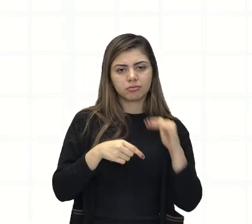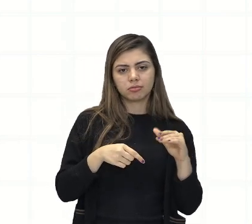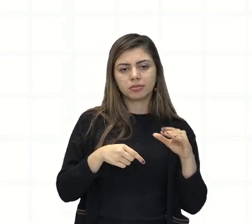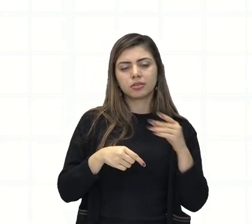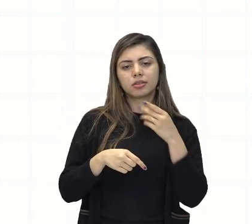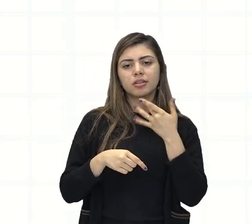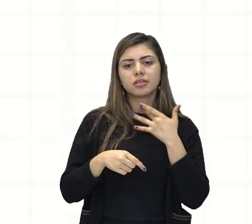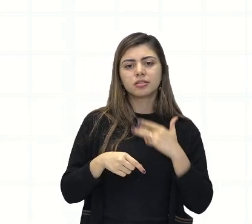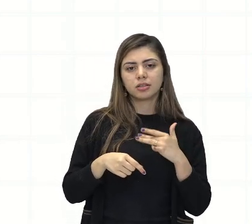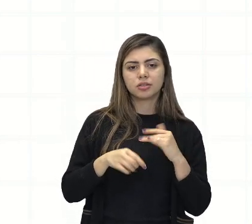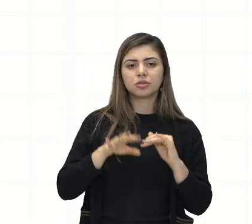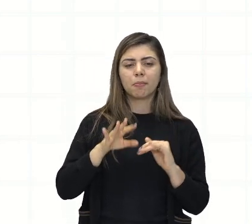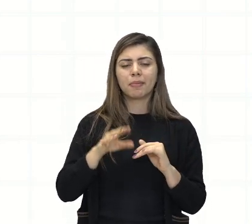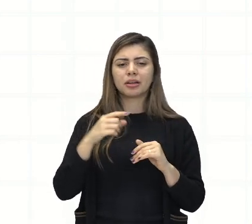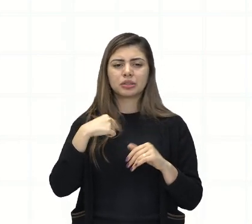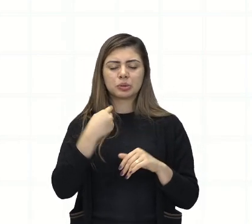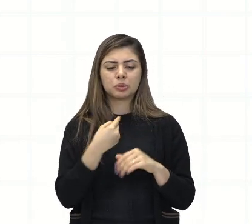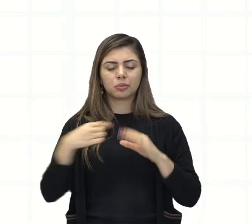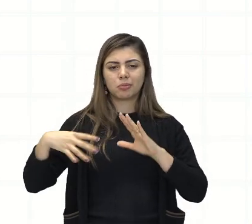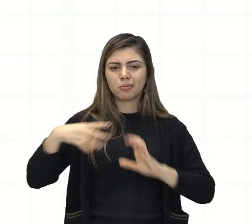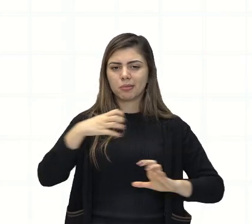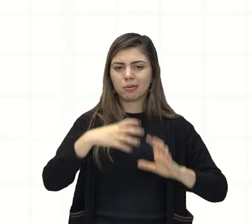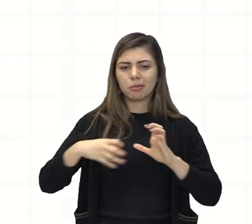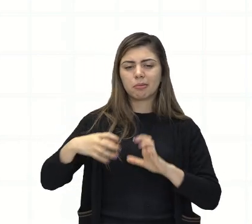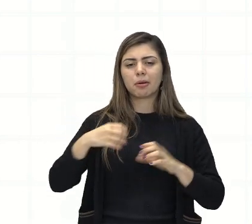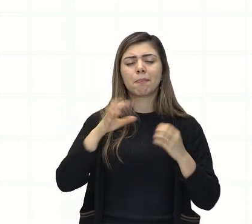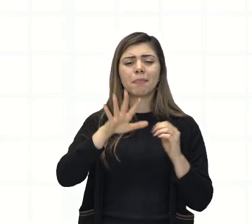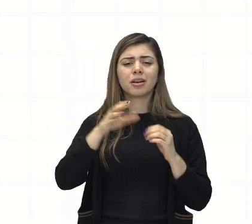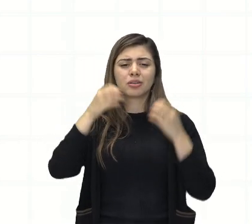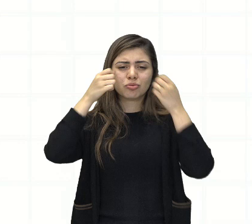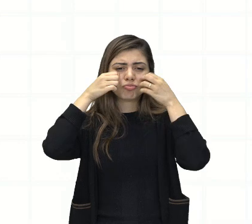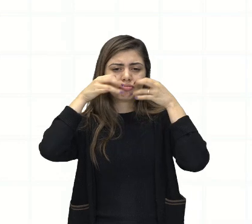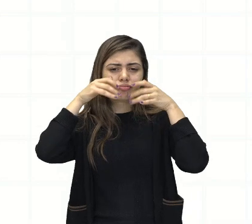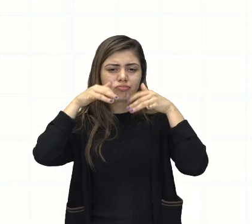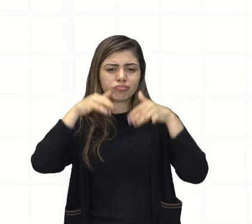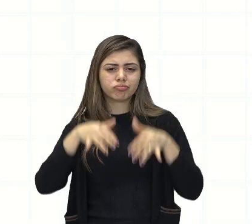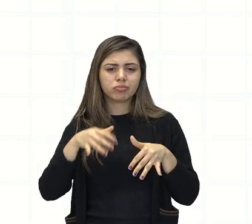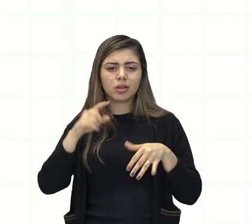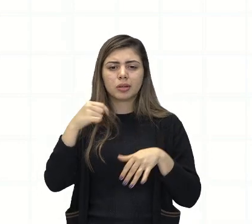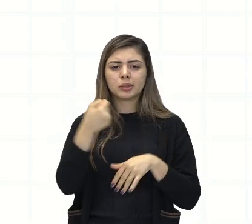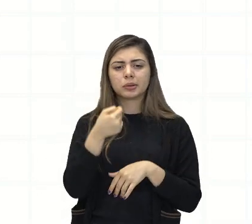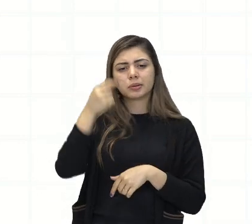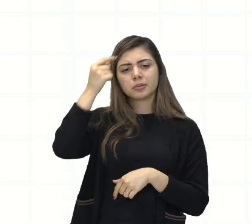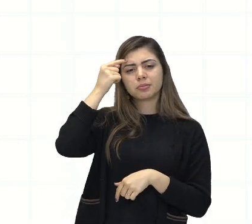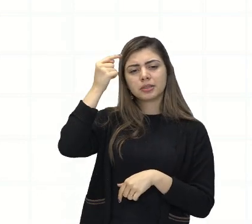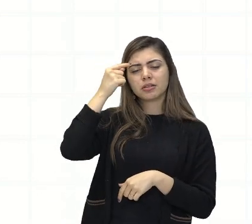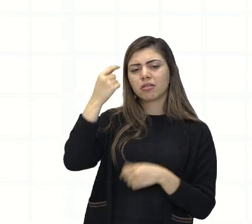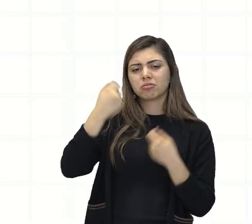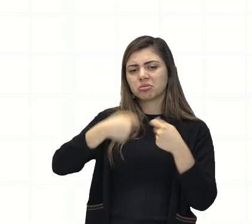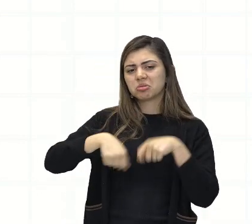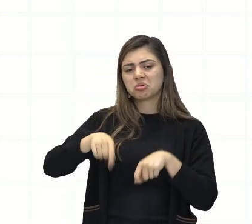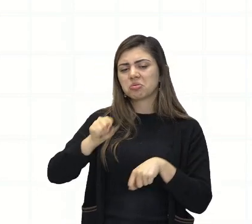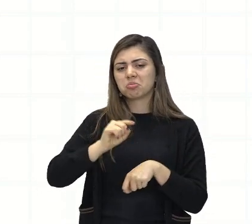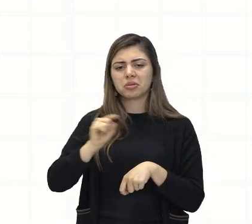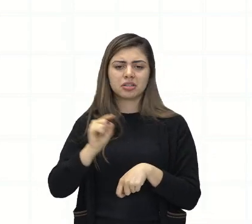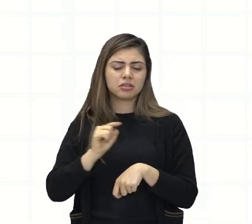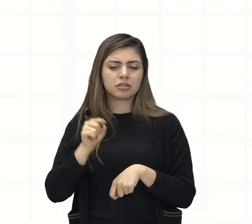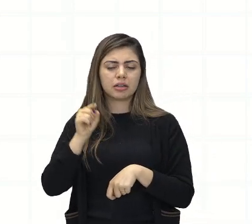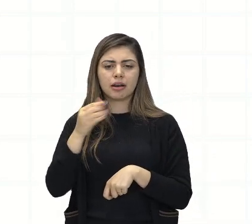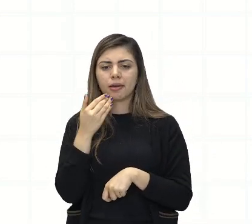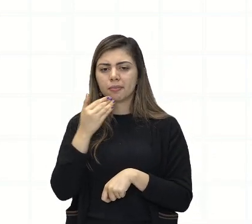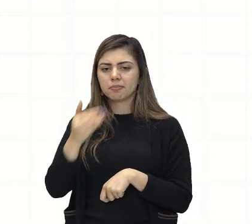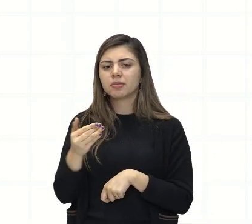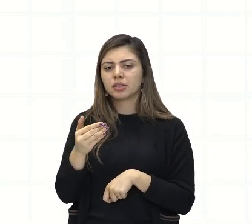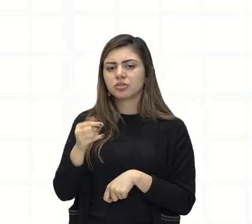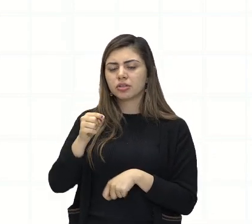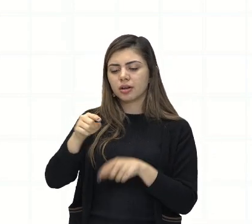se serenou o sorriso tão bom, tão grande de suspensão num pensamento que não era preciso encomendar nem explicar, pois havia